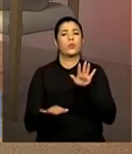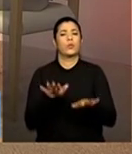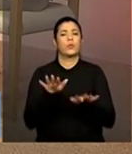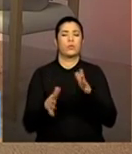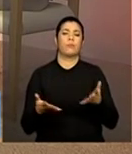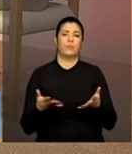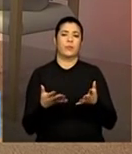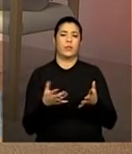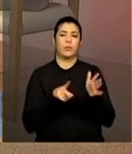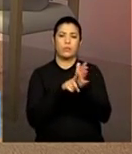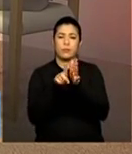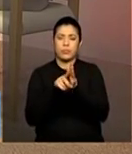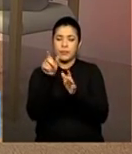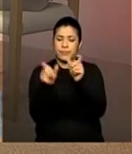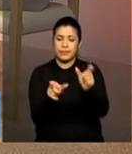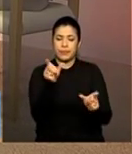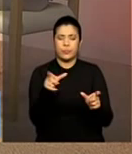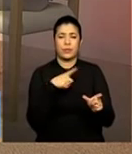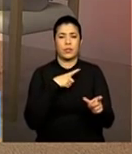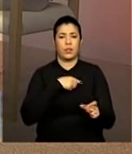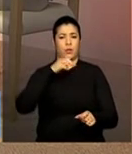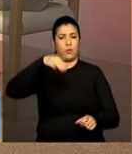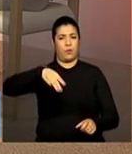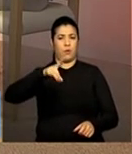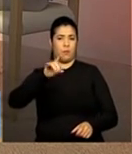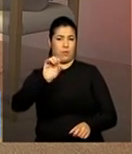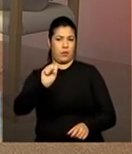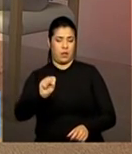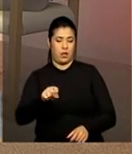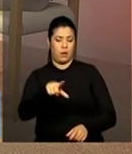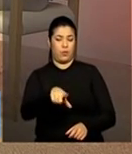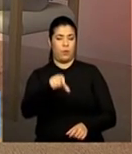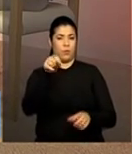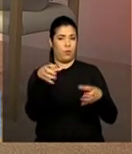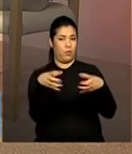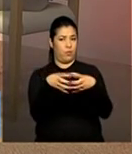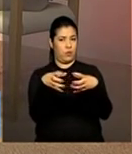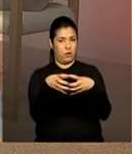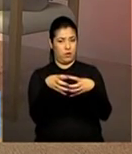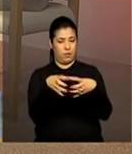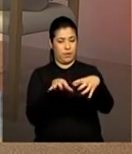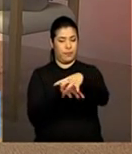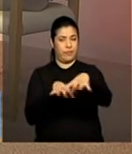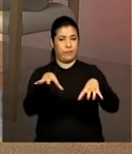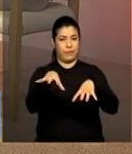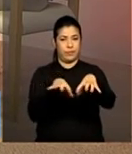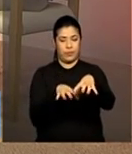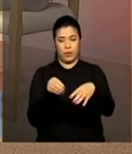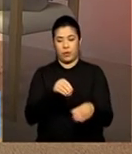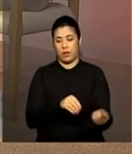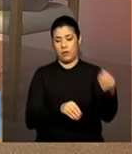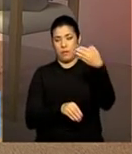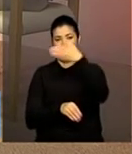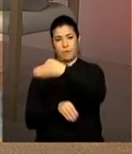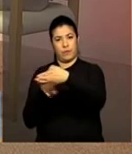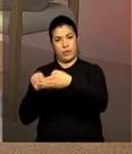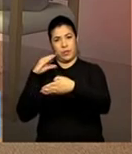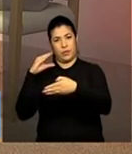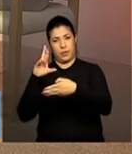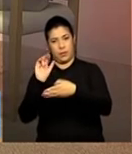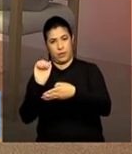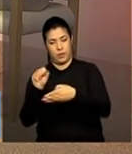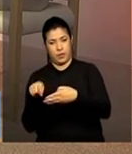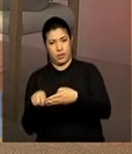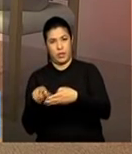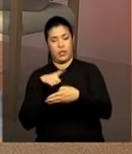o MDS cofinanciar uma equipe adicional ao crass justamente Para quê Para que ela essa equipe dada